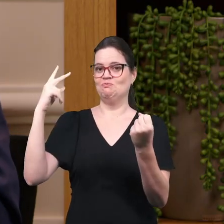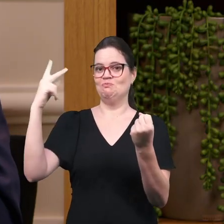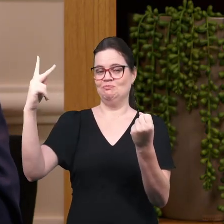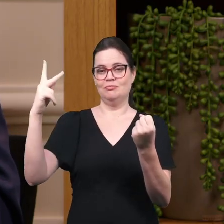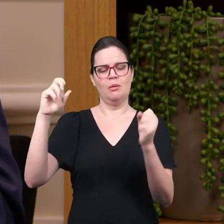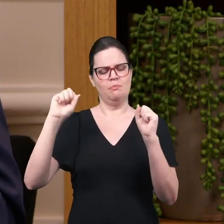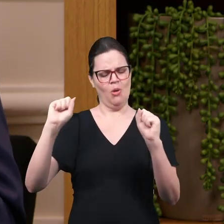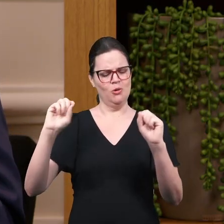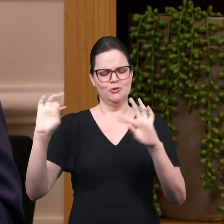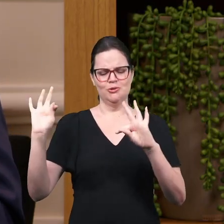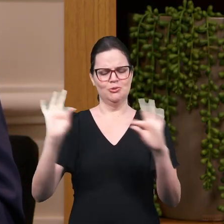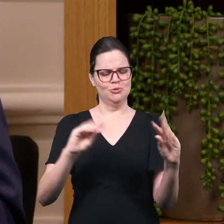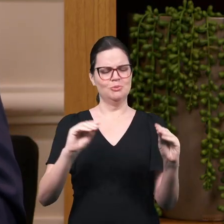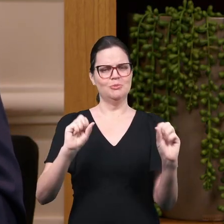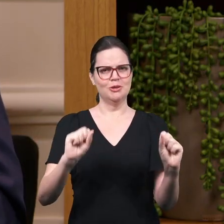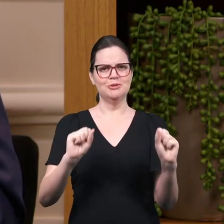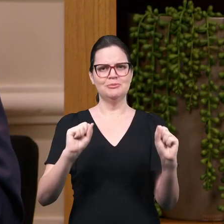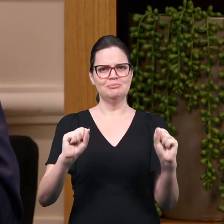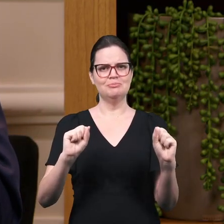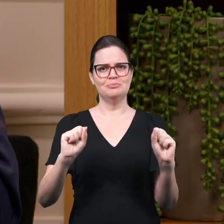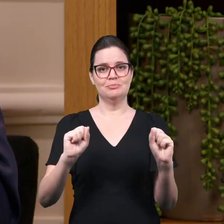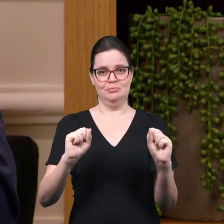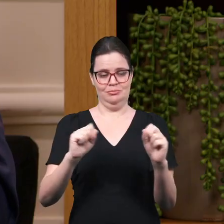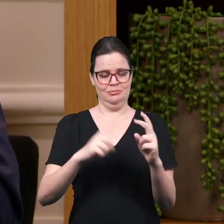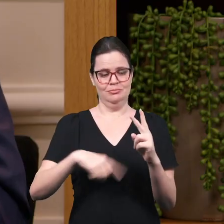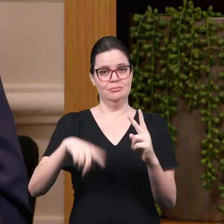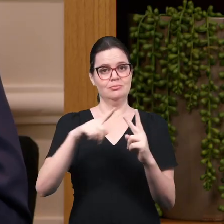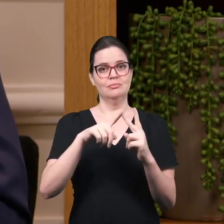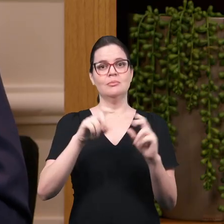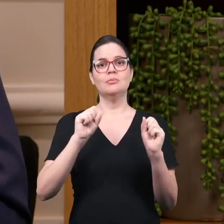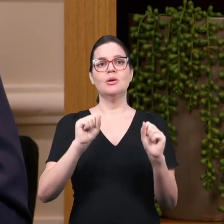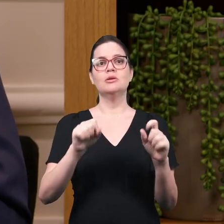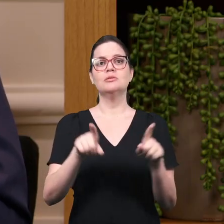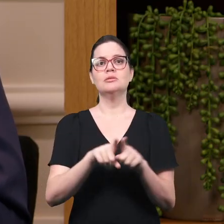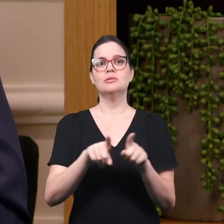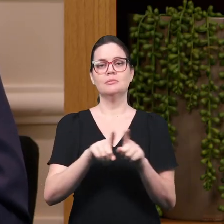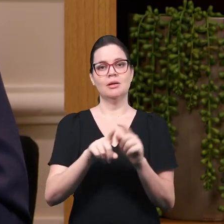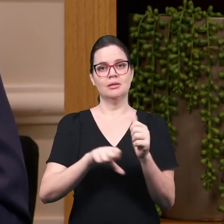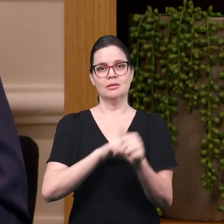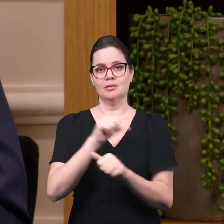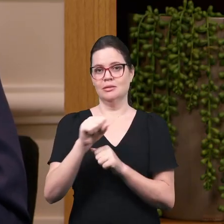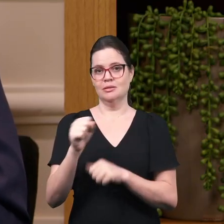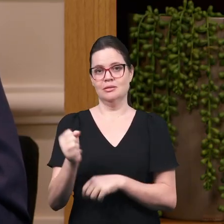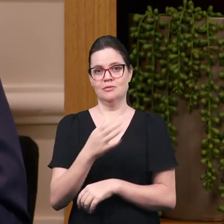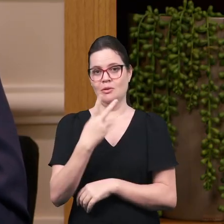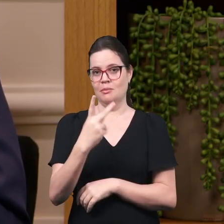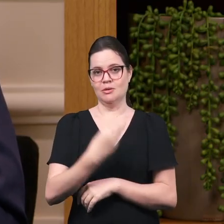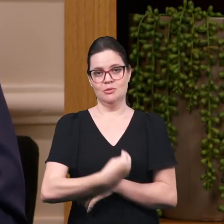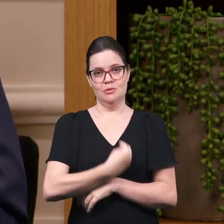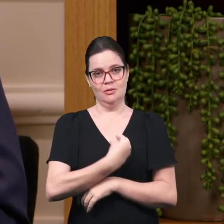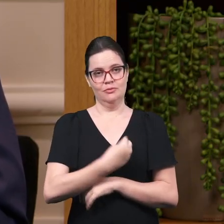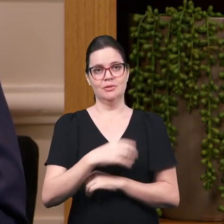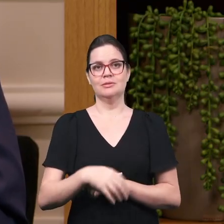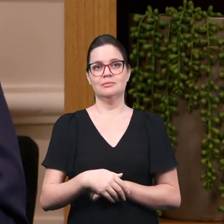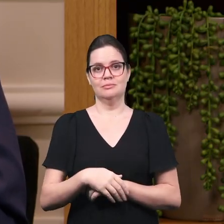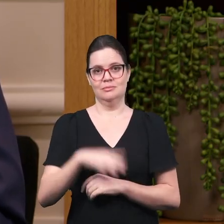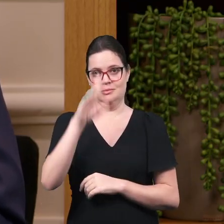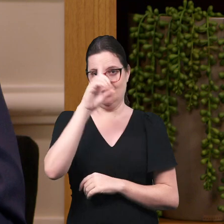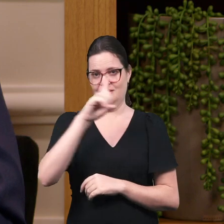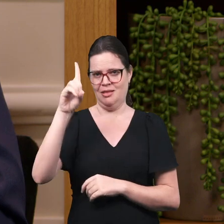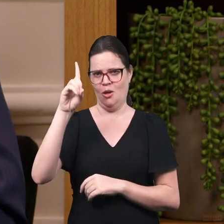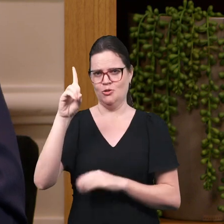Ele pode todas as coisas. Ele pode também mudar a sua vida. Deus